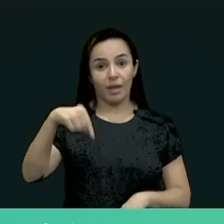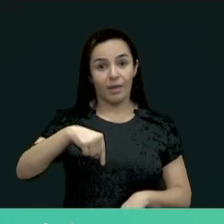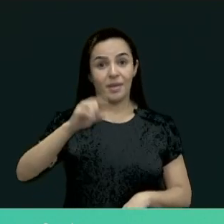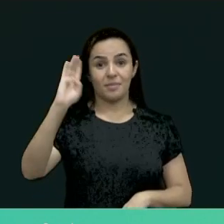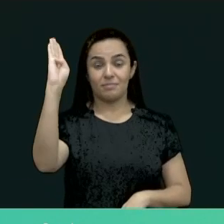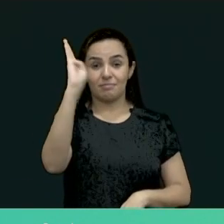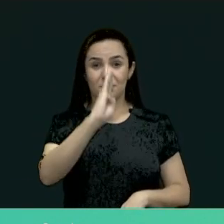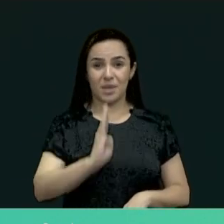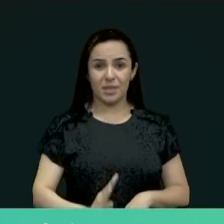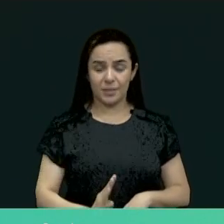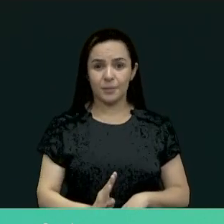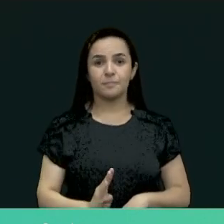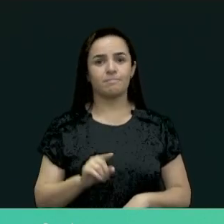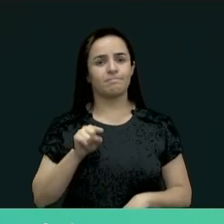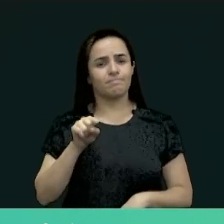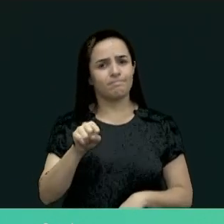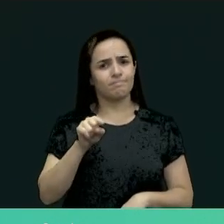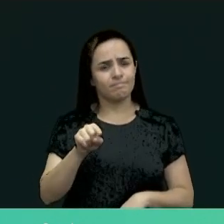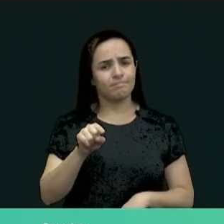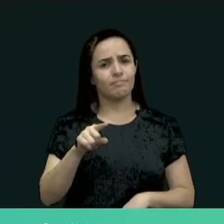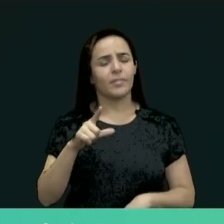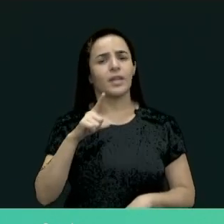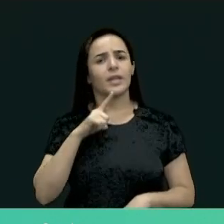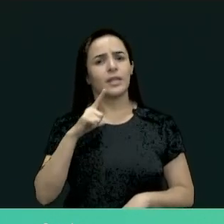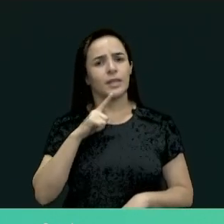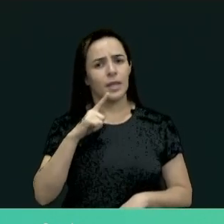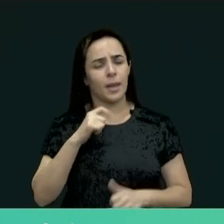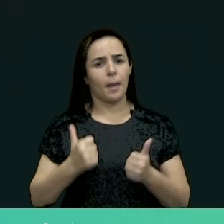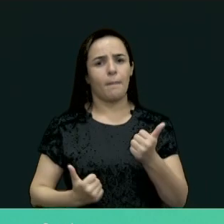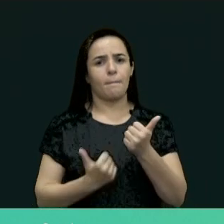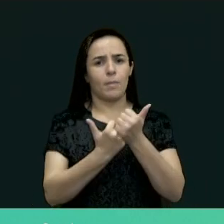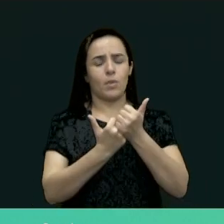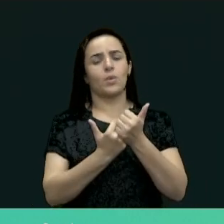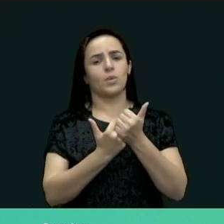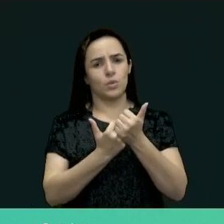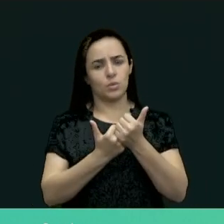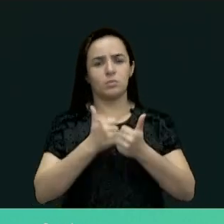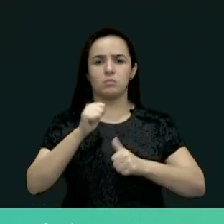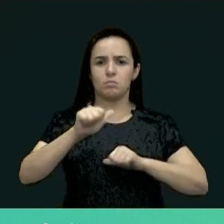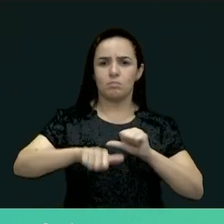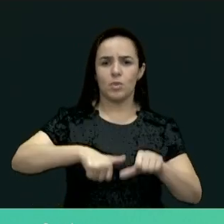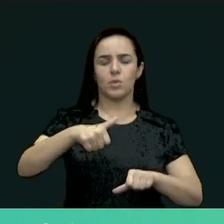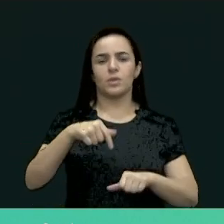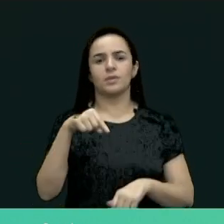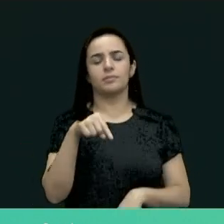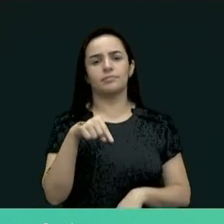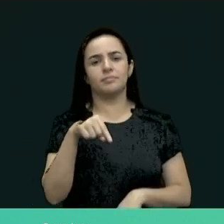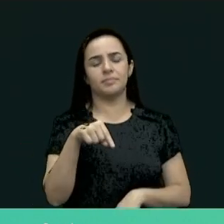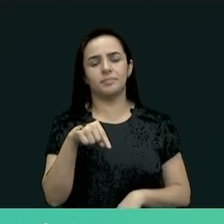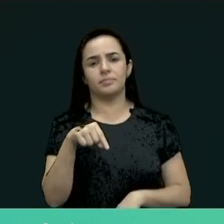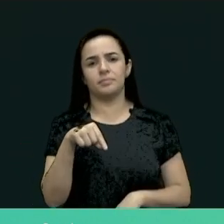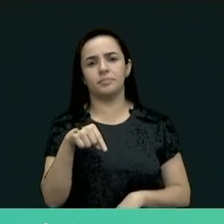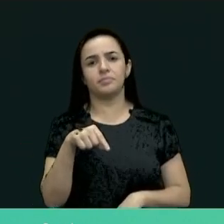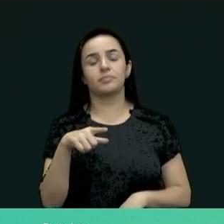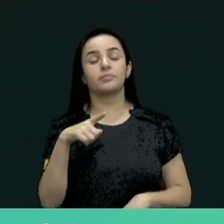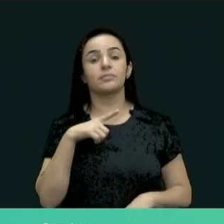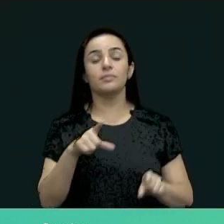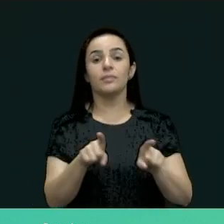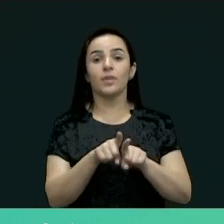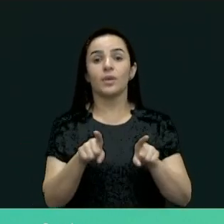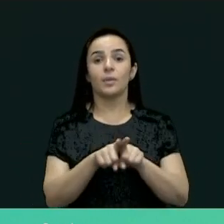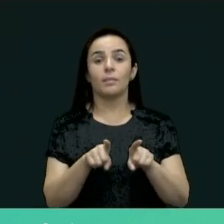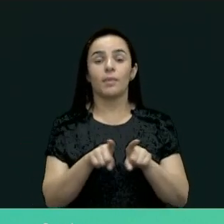colocado como um importante ator nesse processo da transição energética, tendo em vista a quantidade